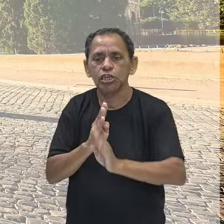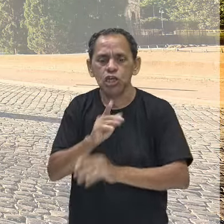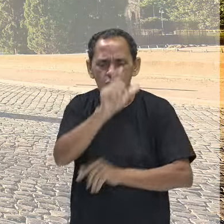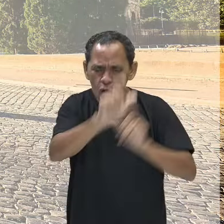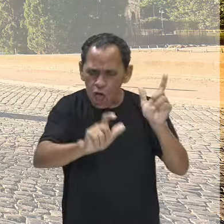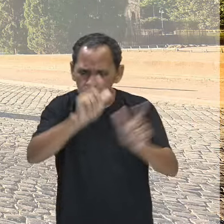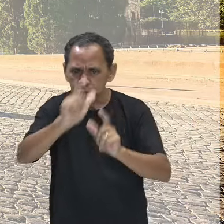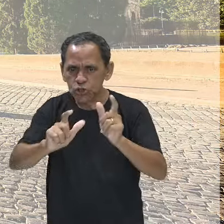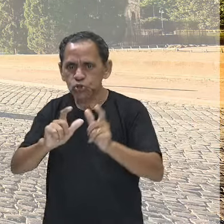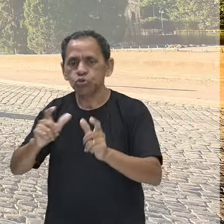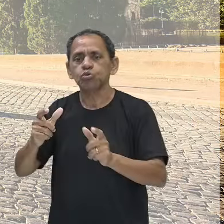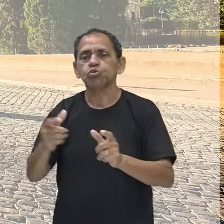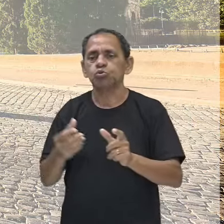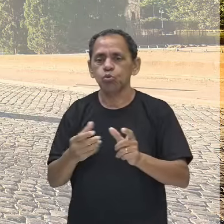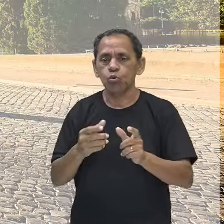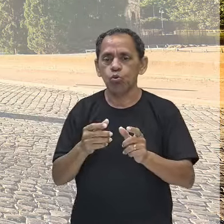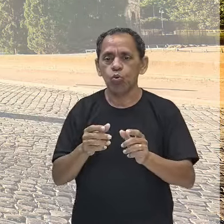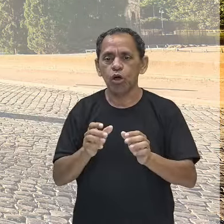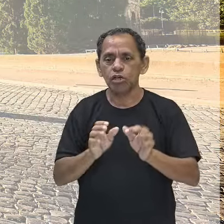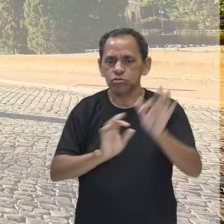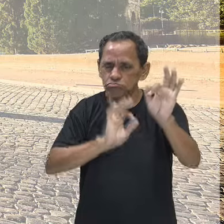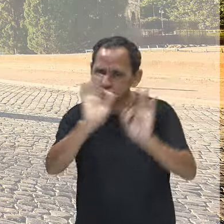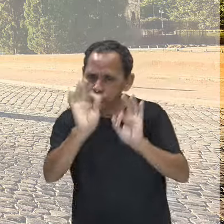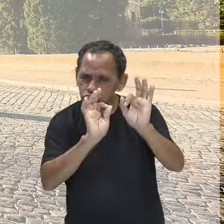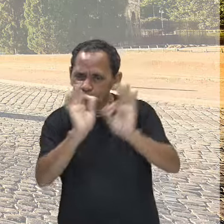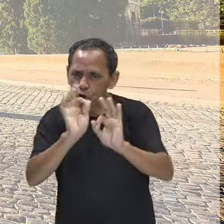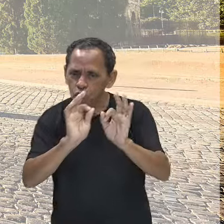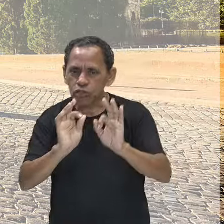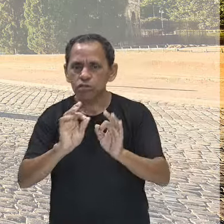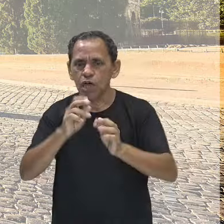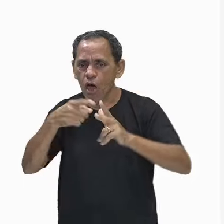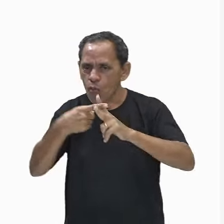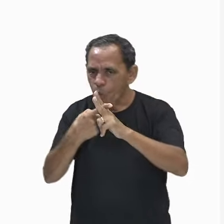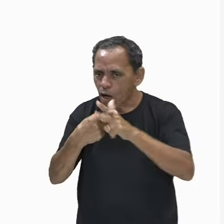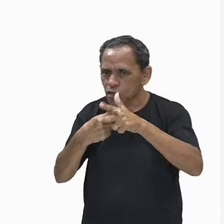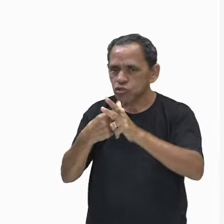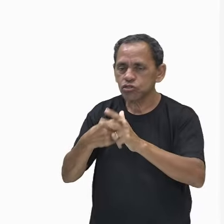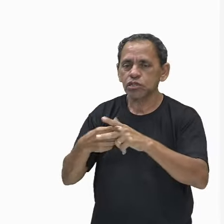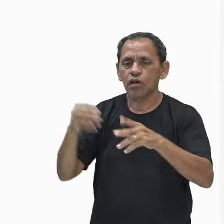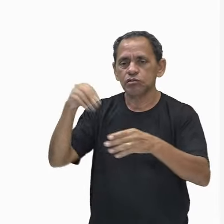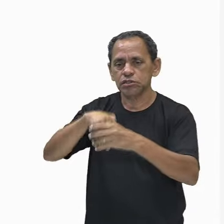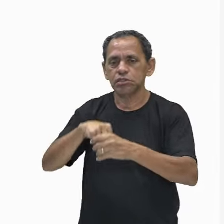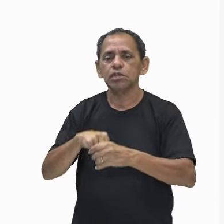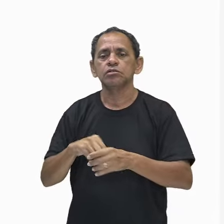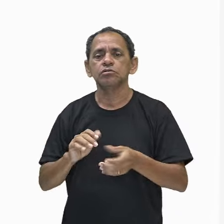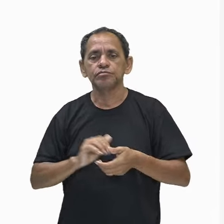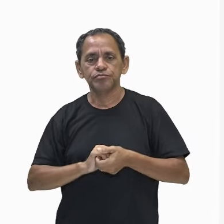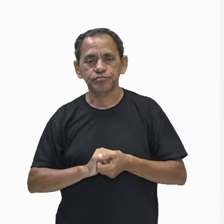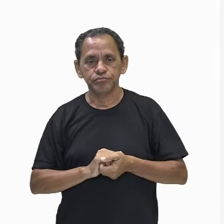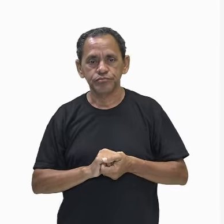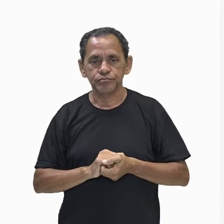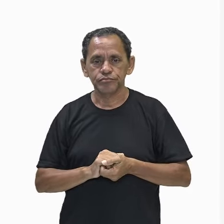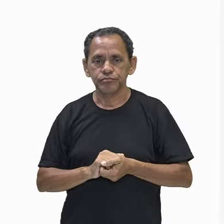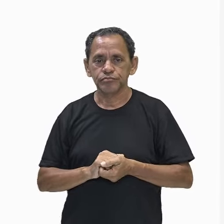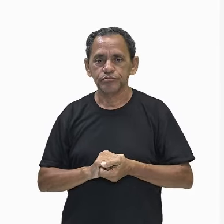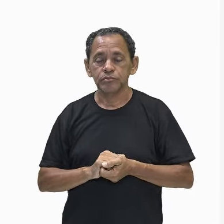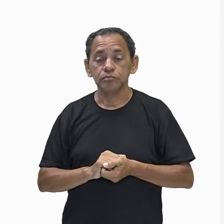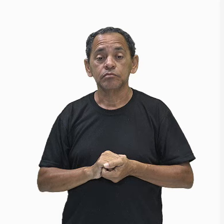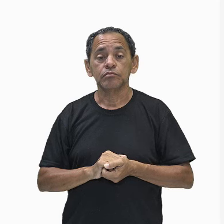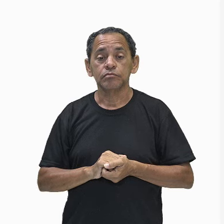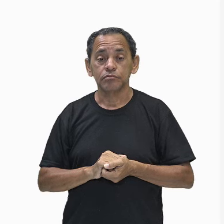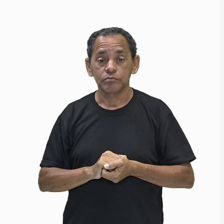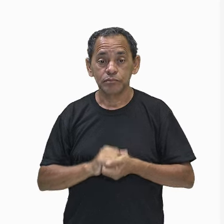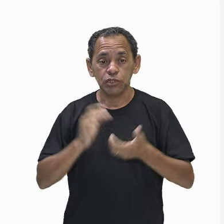por que não dizer, nos dogmas católicos, cristão-católico. Tá, gente? Voltamos ao texto. Vamos lá, gente. Seja como for,